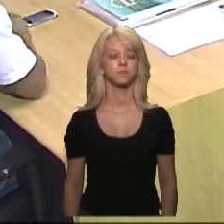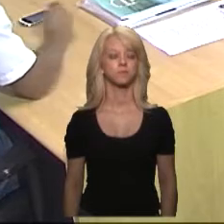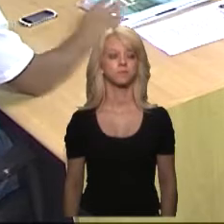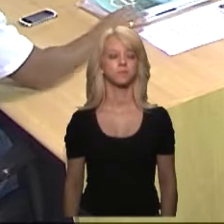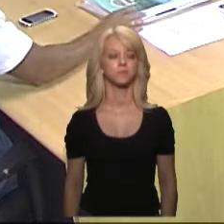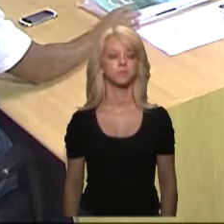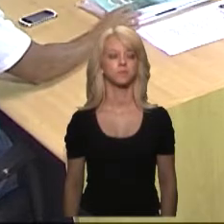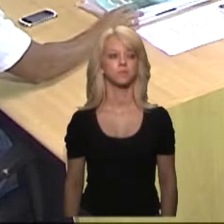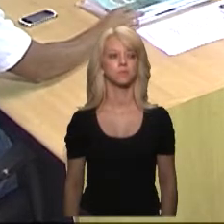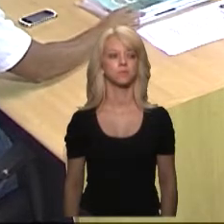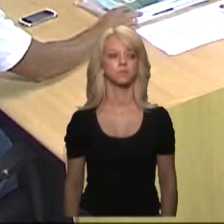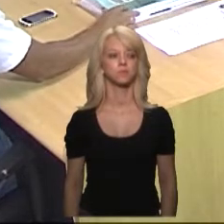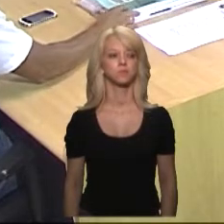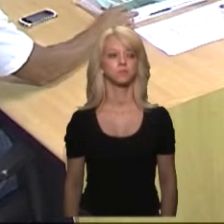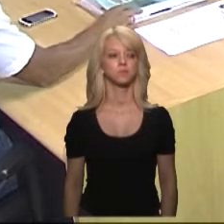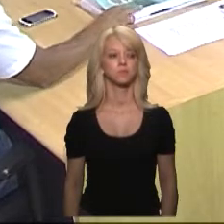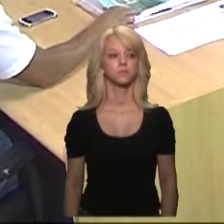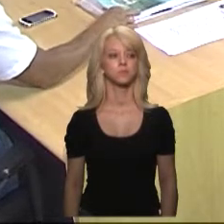galera.